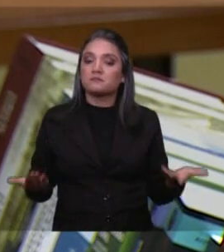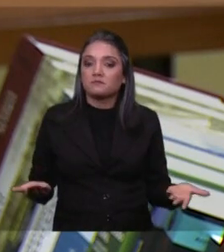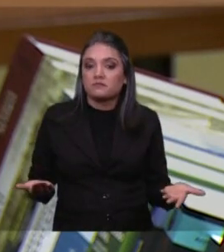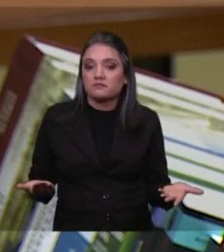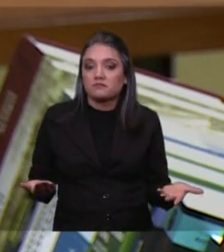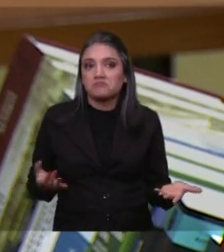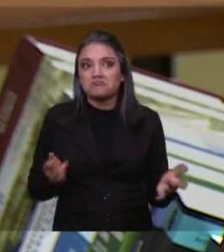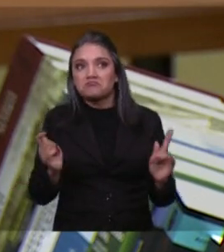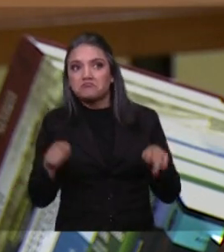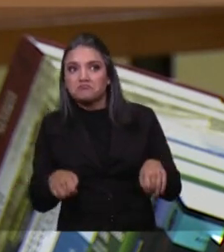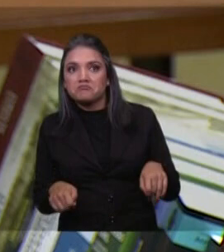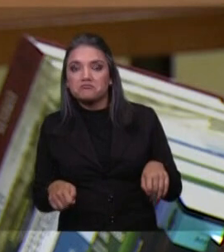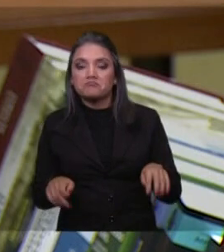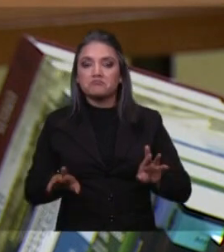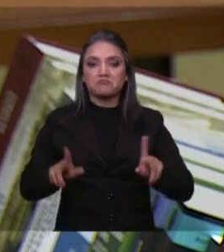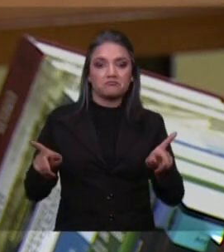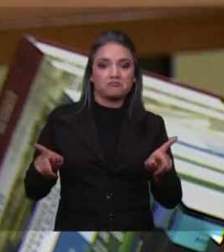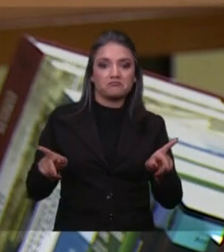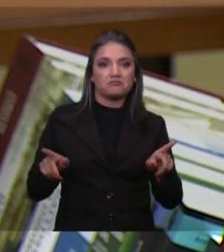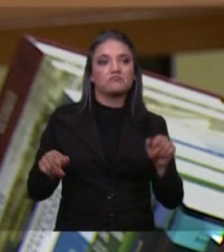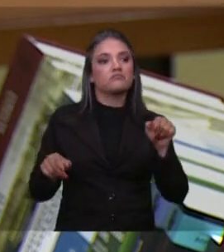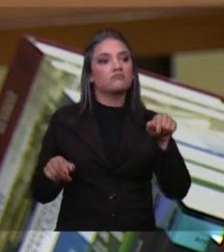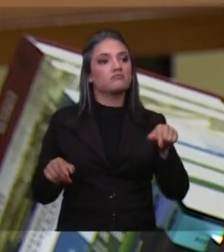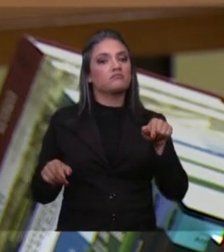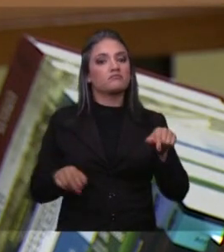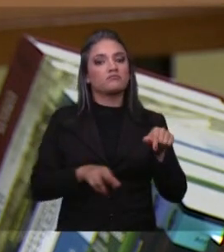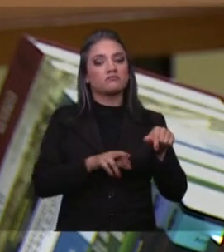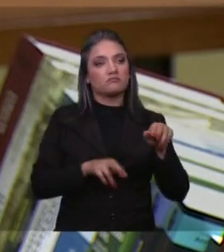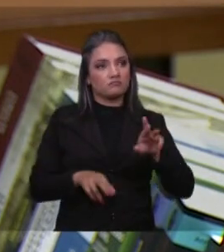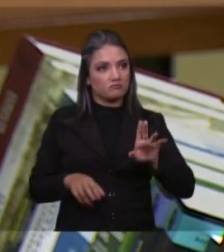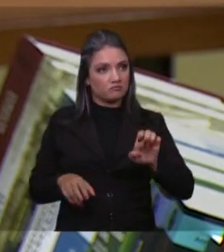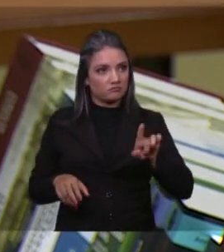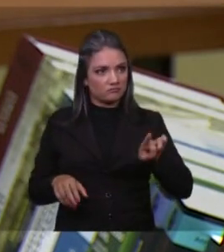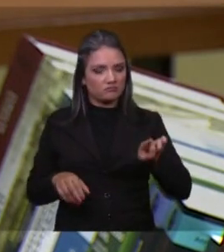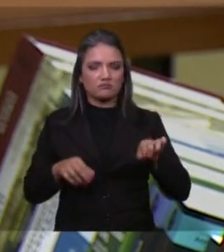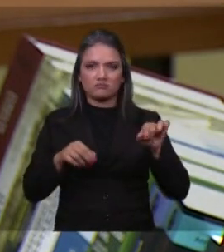é possível, no recurso ordinário, houve modulação.